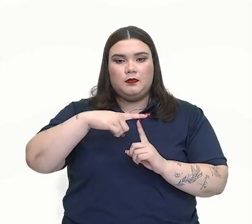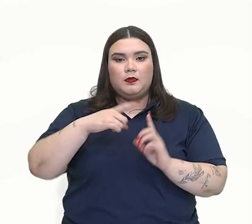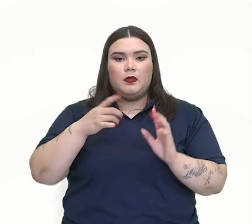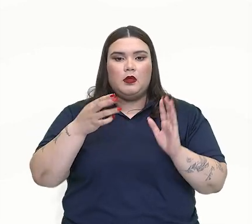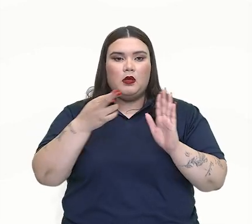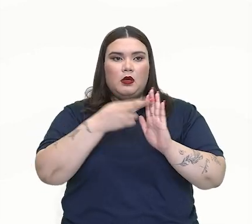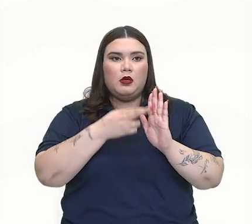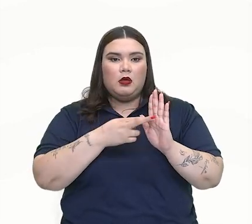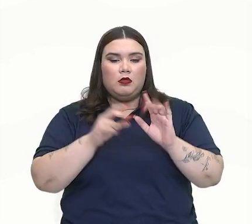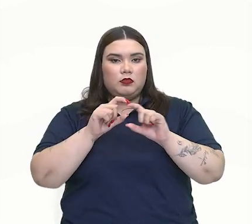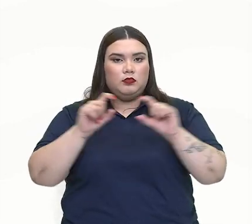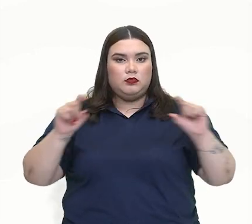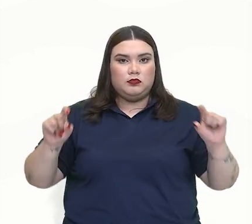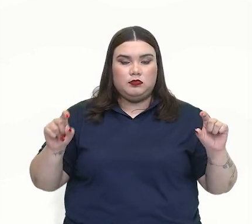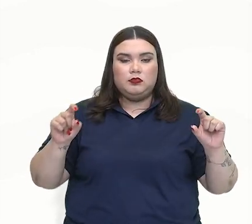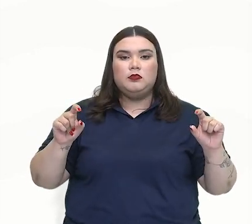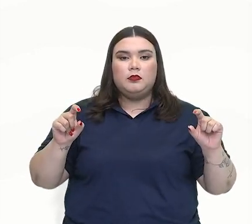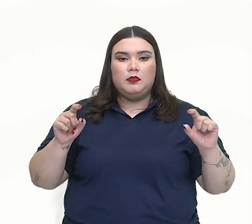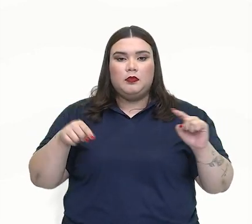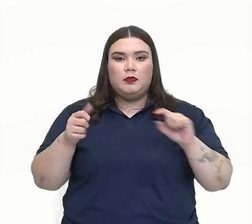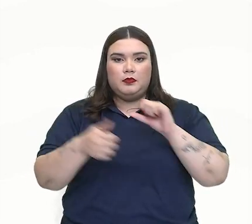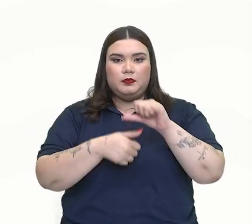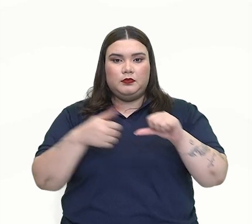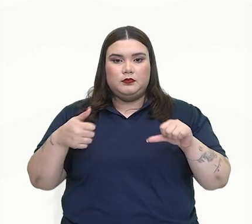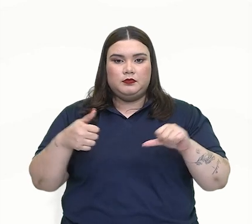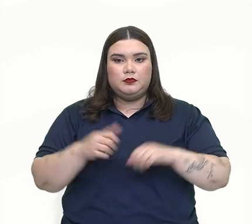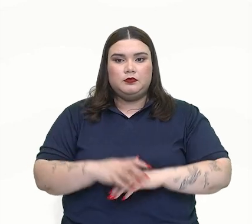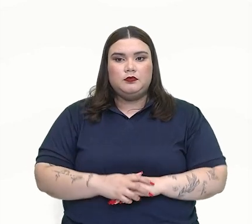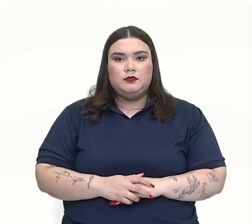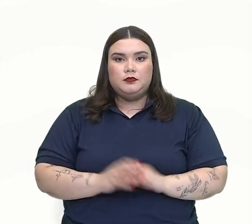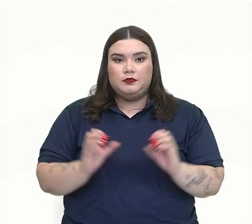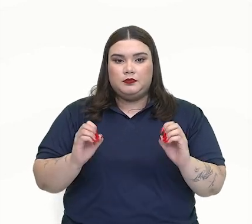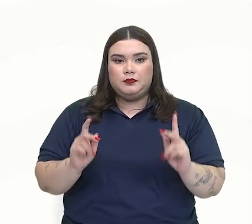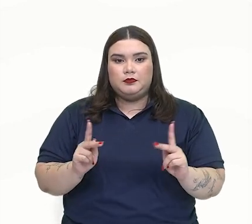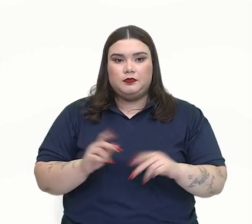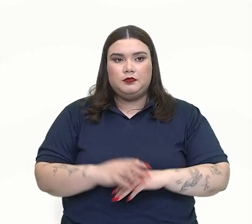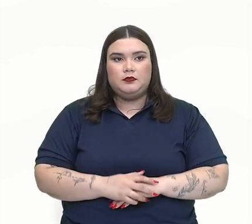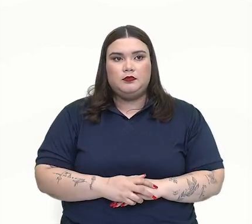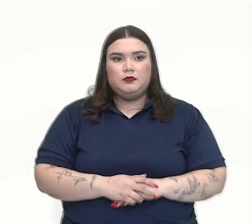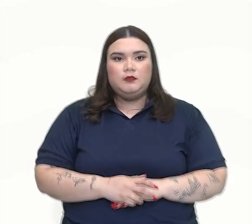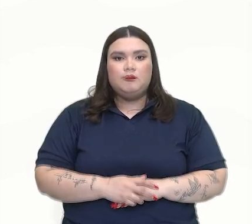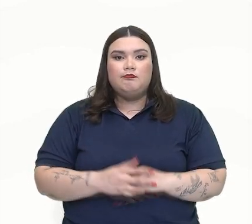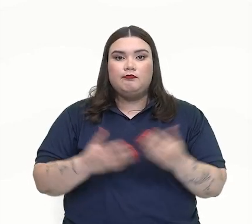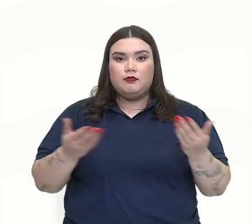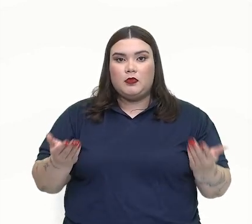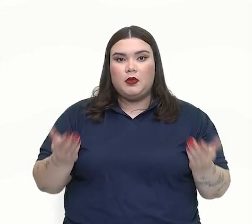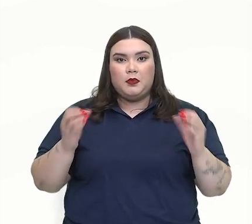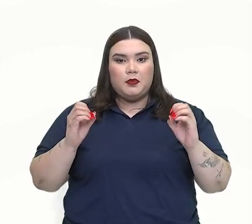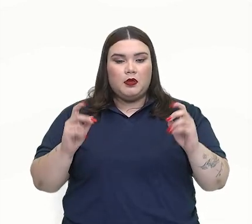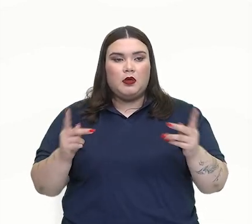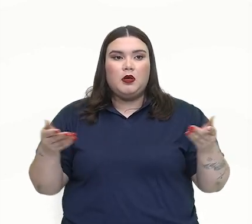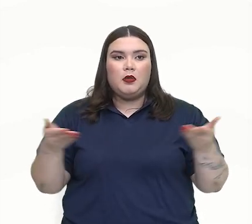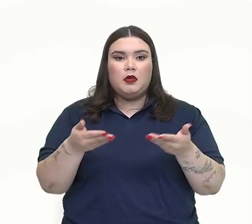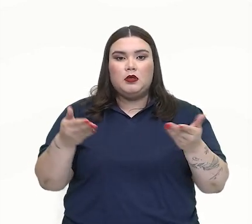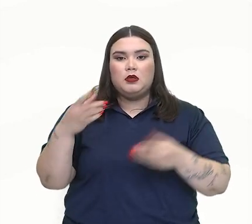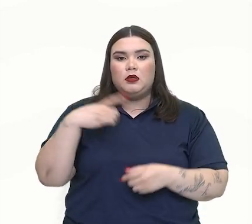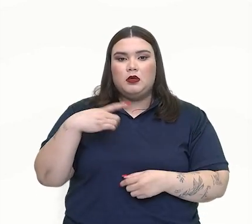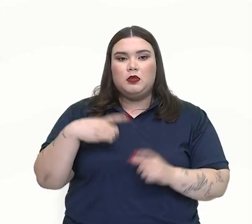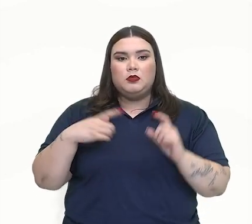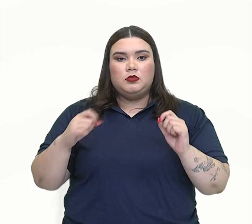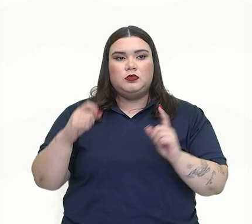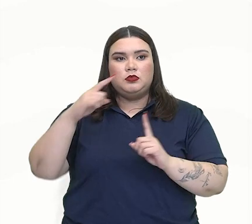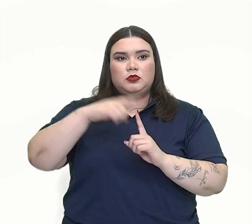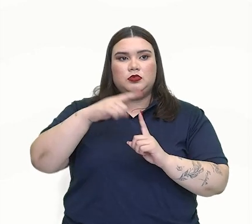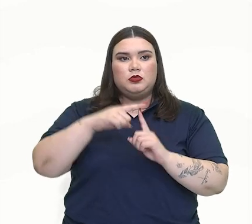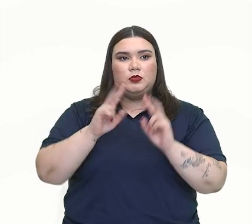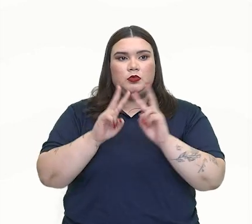de conversão, para fazer essa transformação. Tá bom? Muito bem, pessoal. Então, agora nós temos as unidades de medida